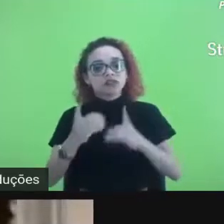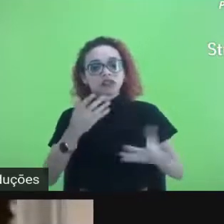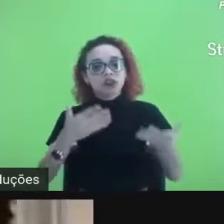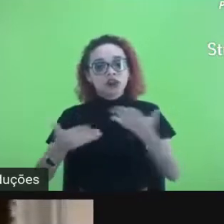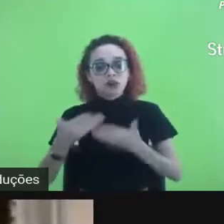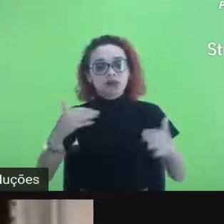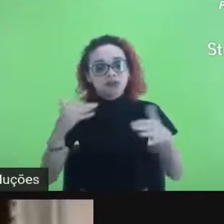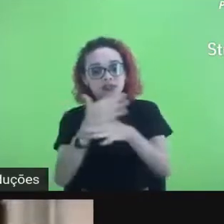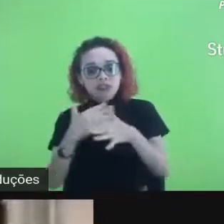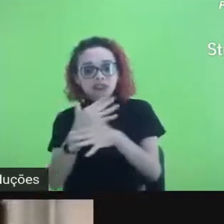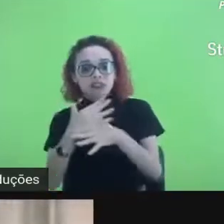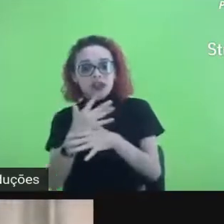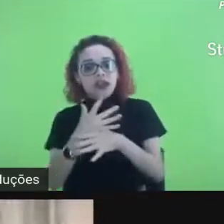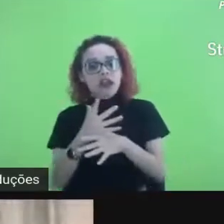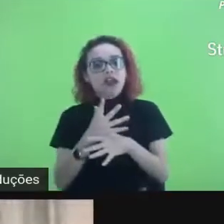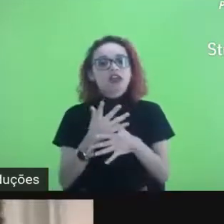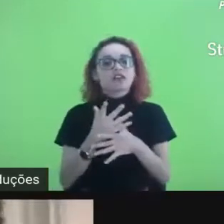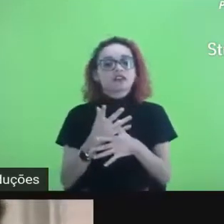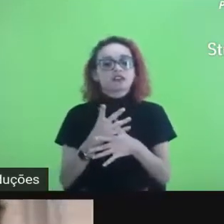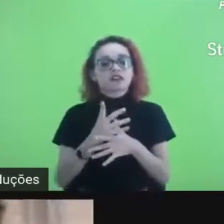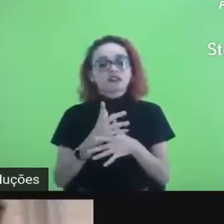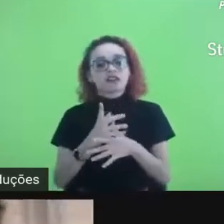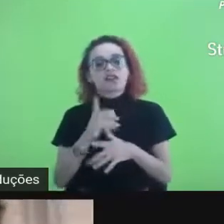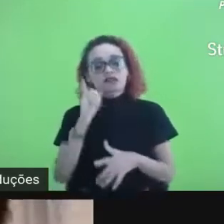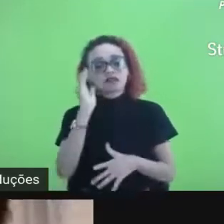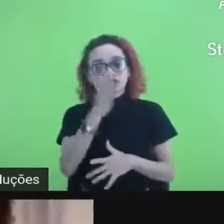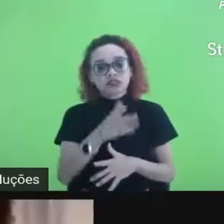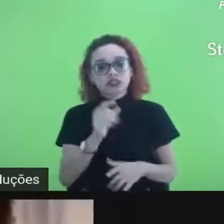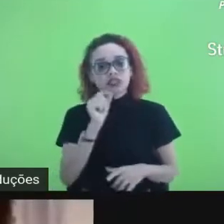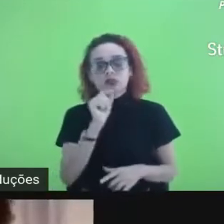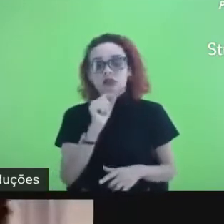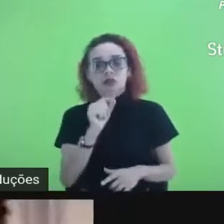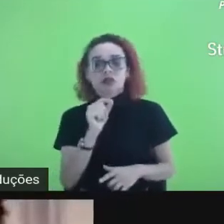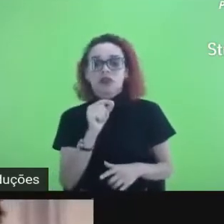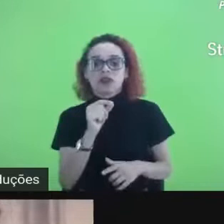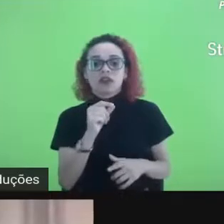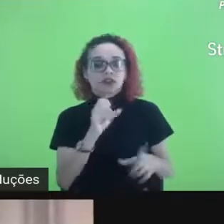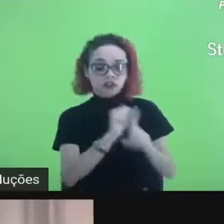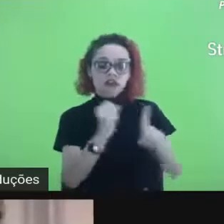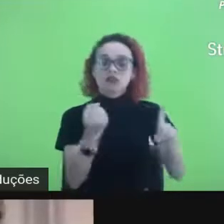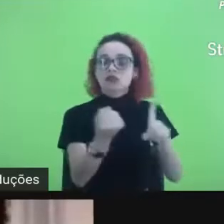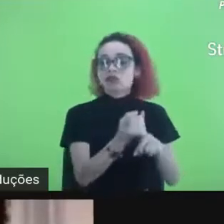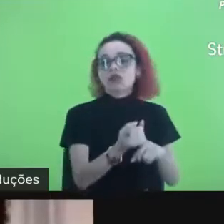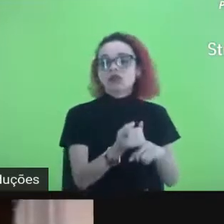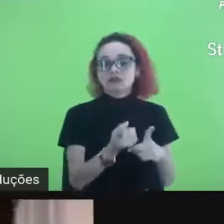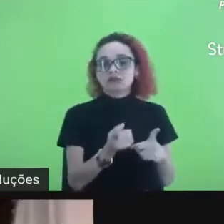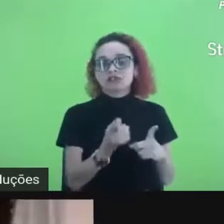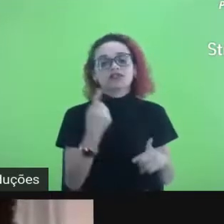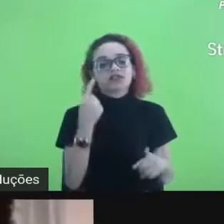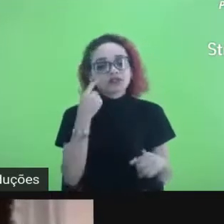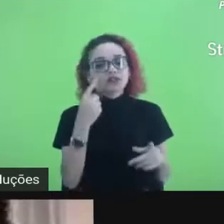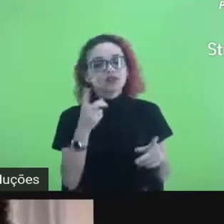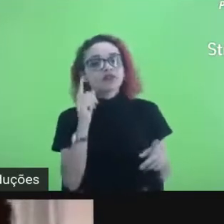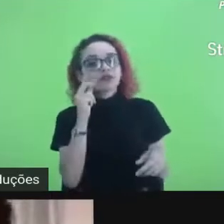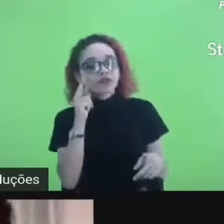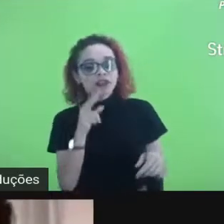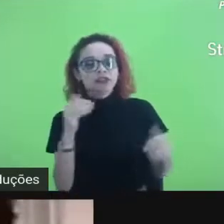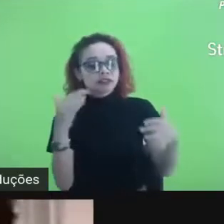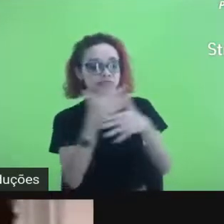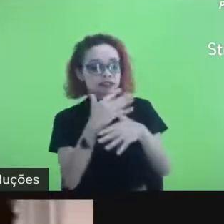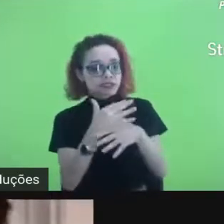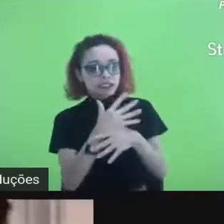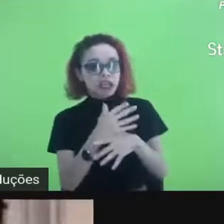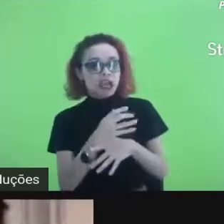certeza atuam, de certa forma, diretamente, né, na causa social. Né? A gente vê que a cidade ela